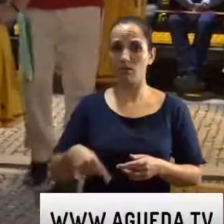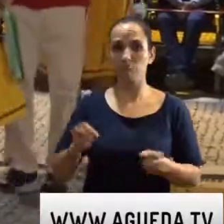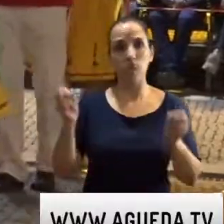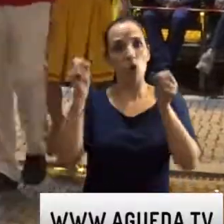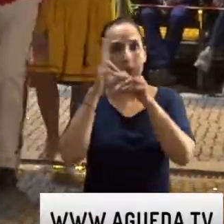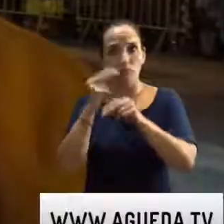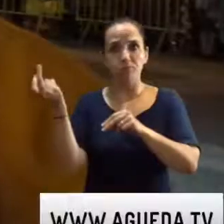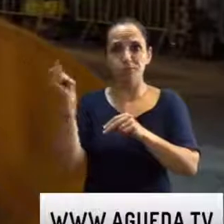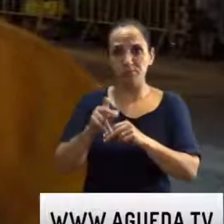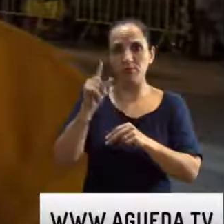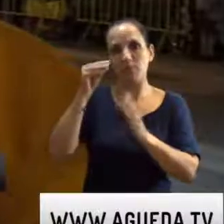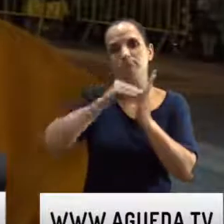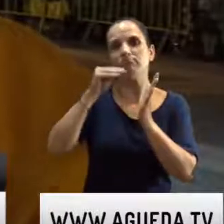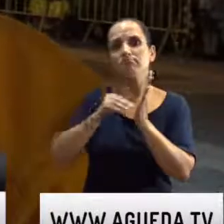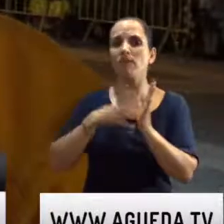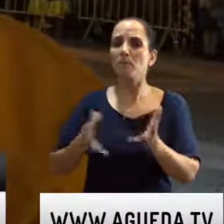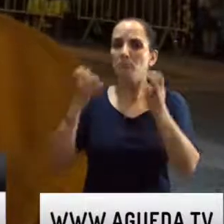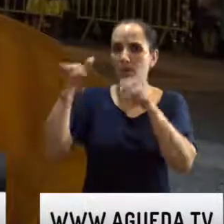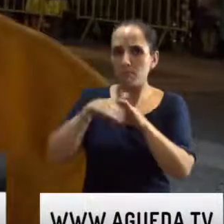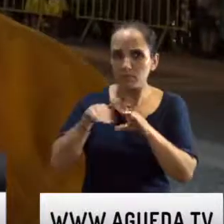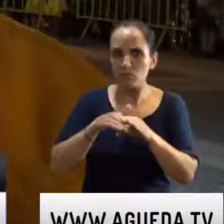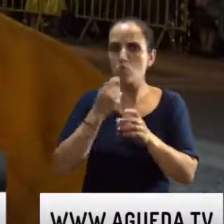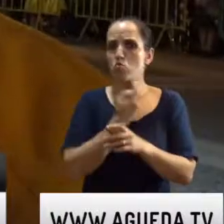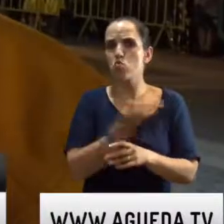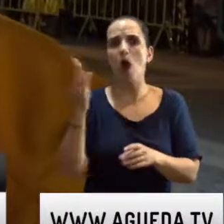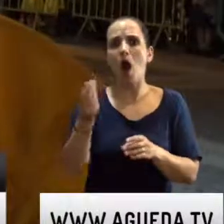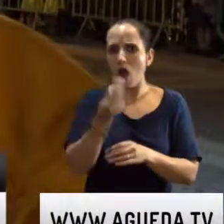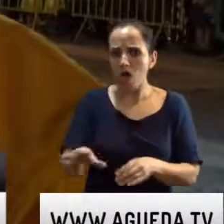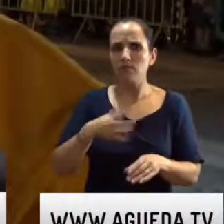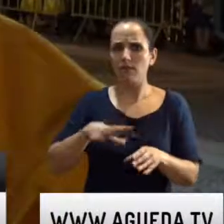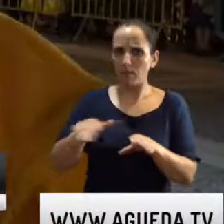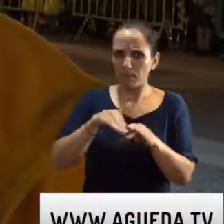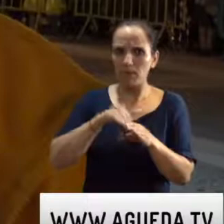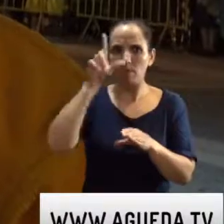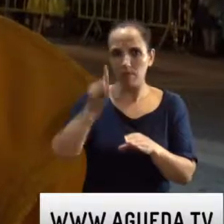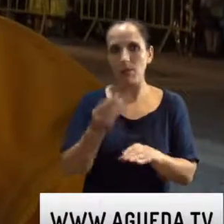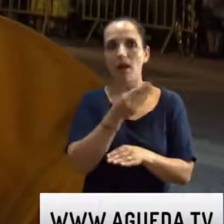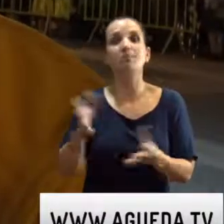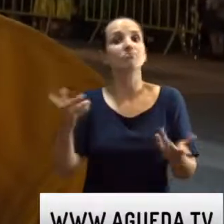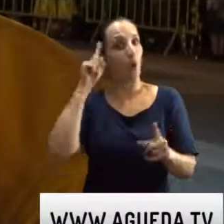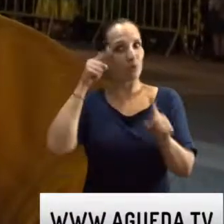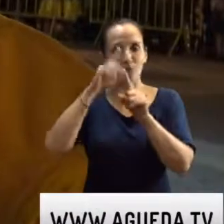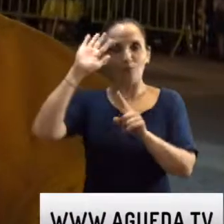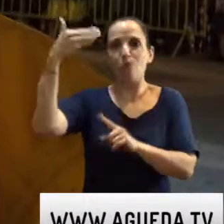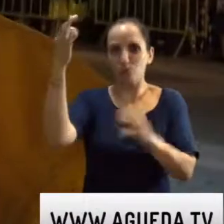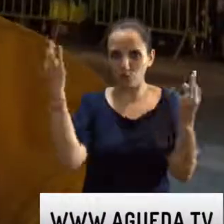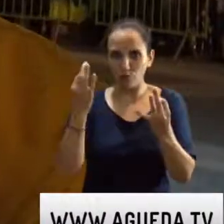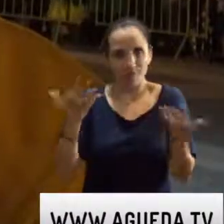Marchas novas também a inscrever-se e muitas crianças a participarem. Para mim as crianças são o amanhã